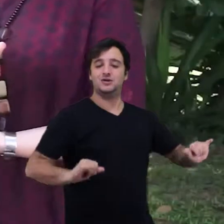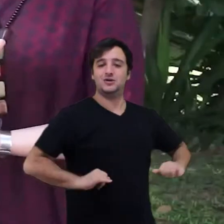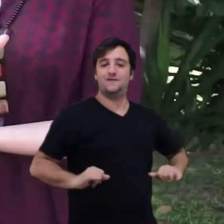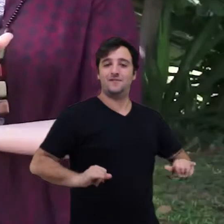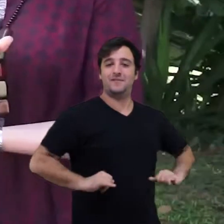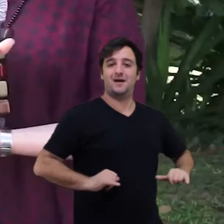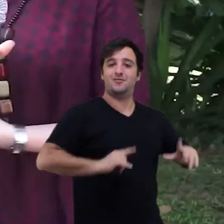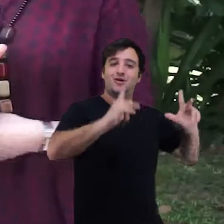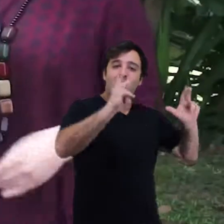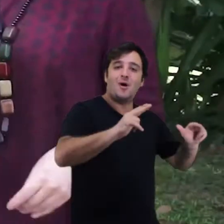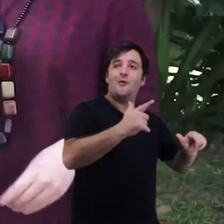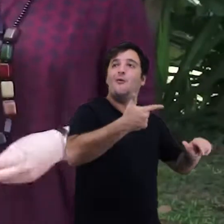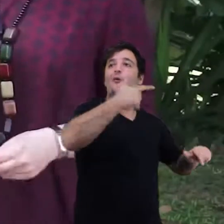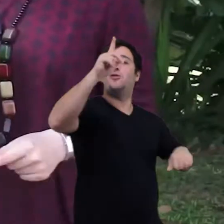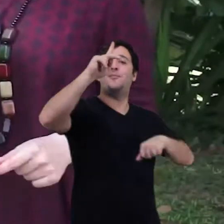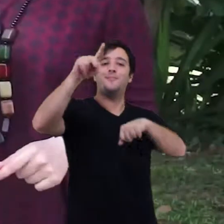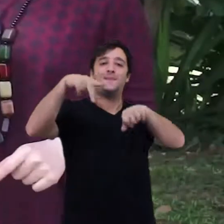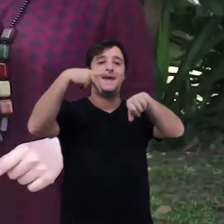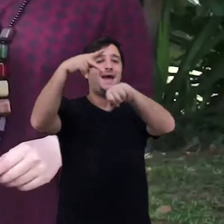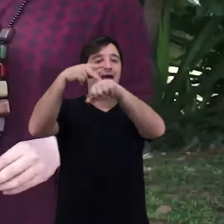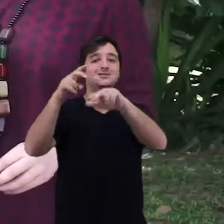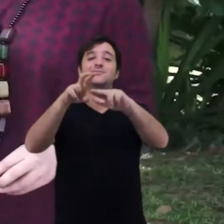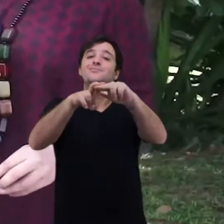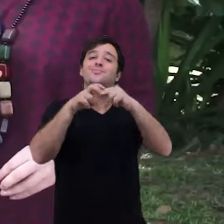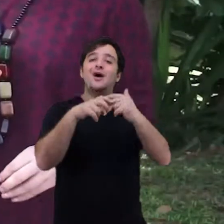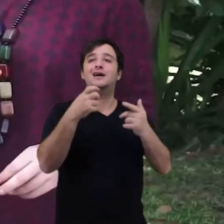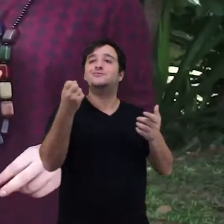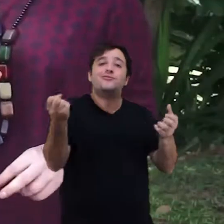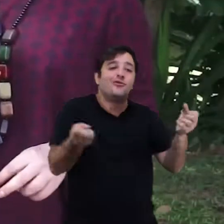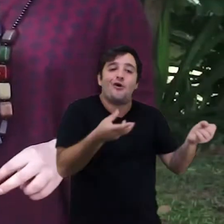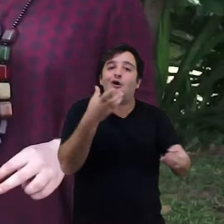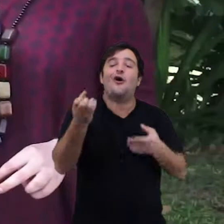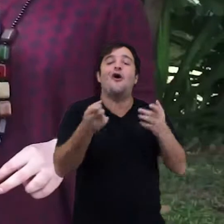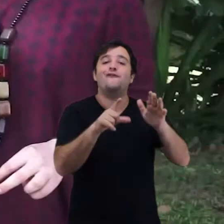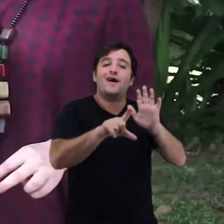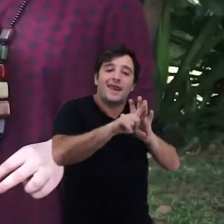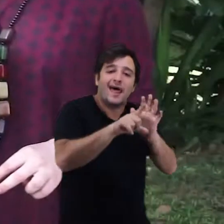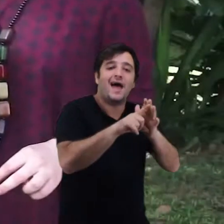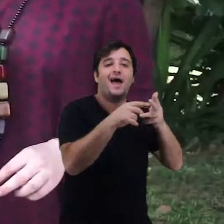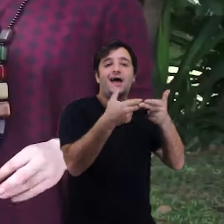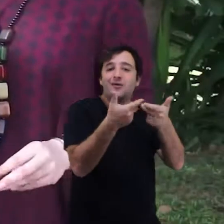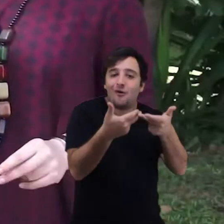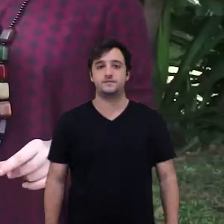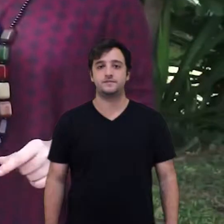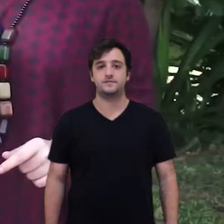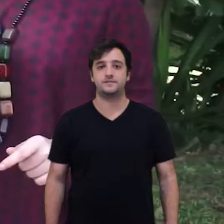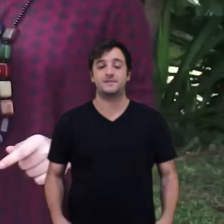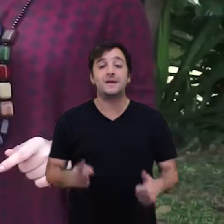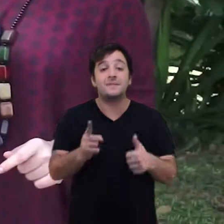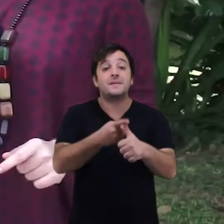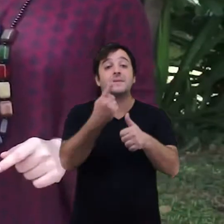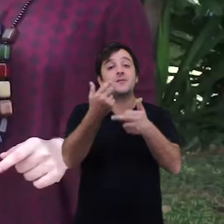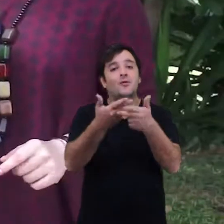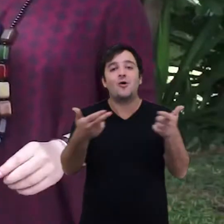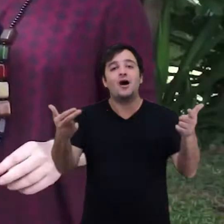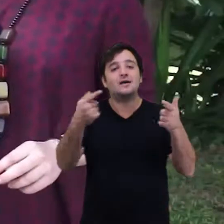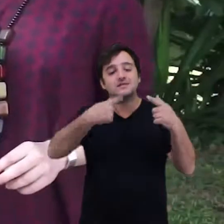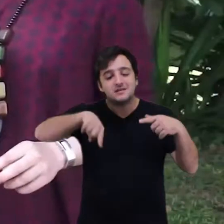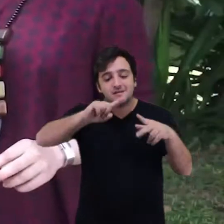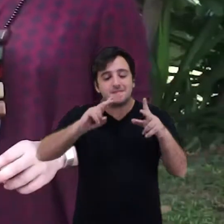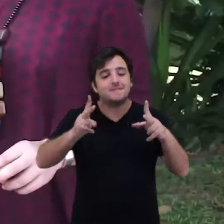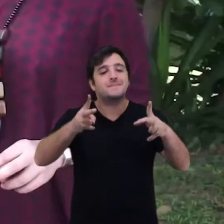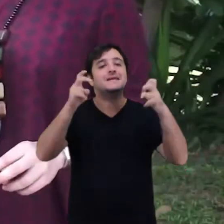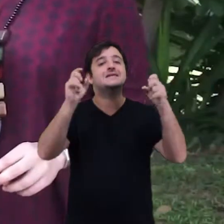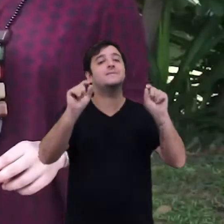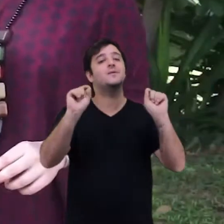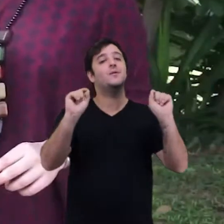está atuando, né? Então, o psicólogo tem sim o compromisso de poder pensar como estabelecer uma rede, né, que possa